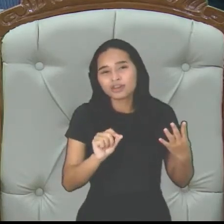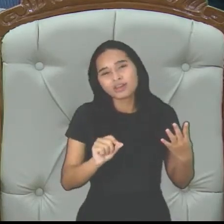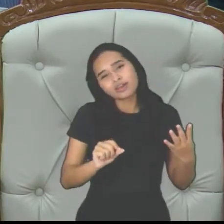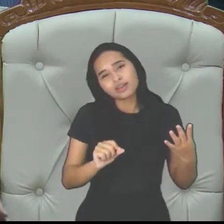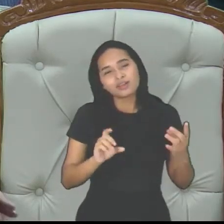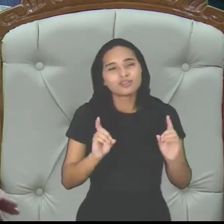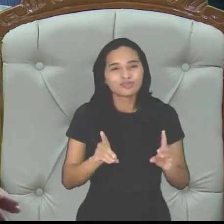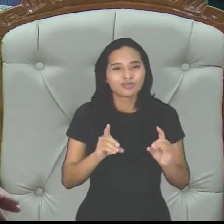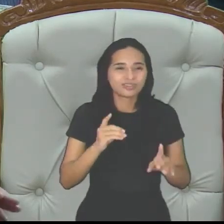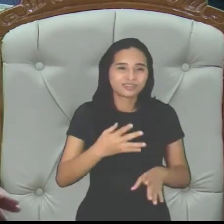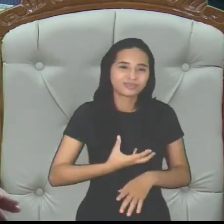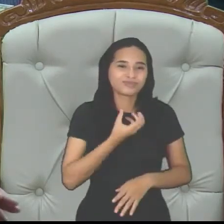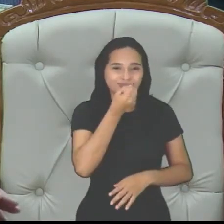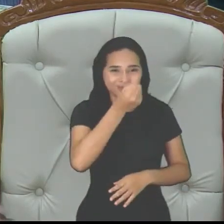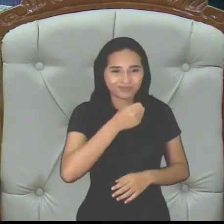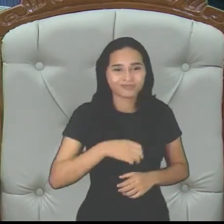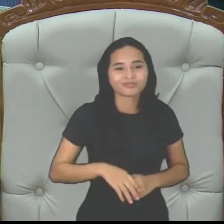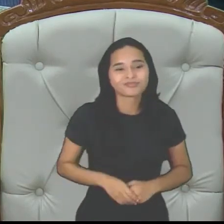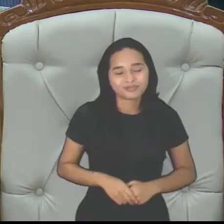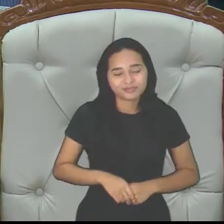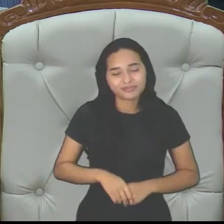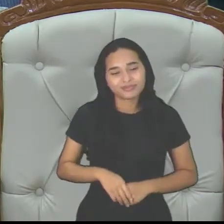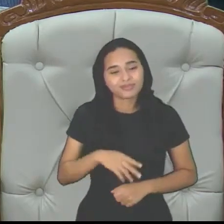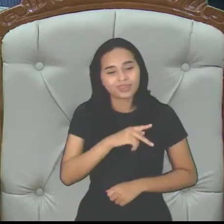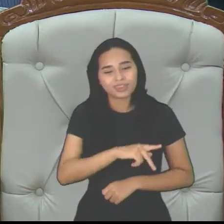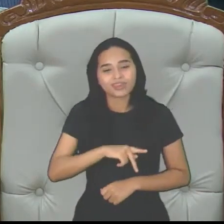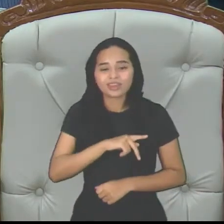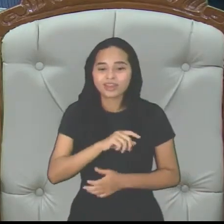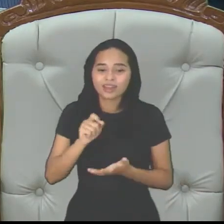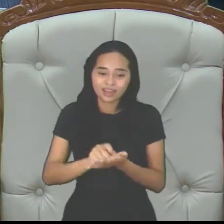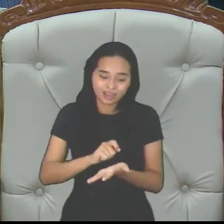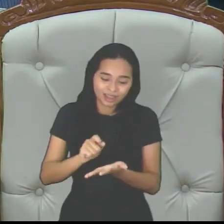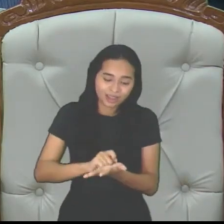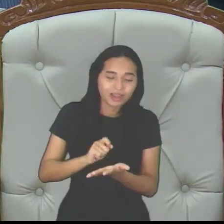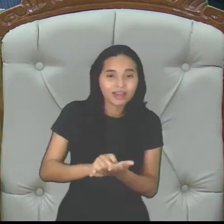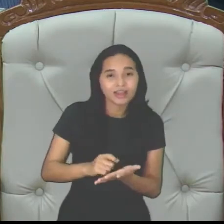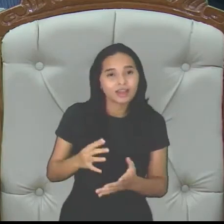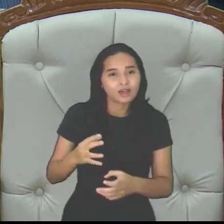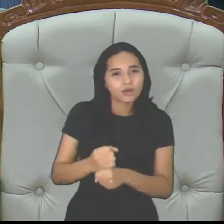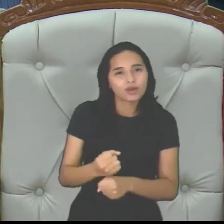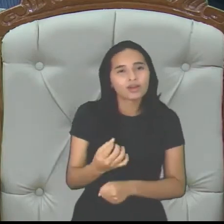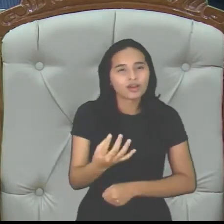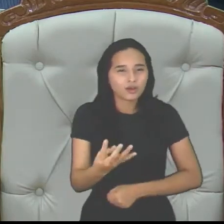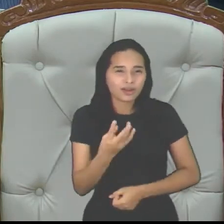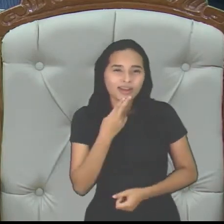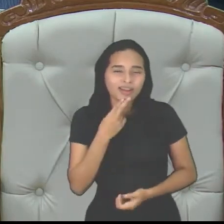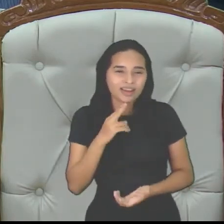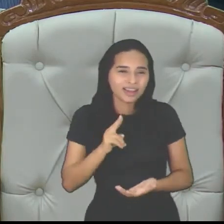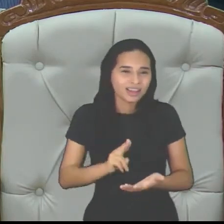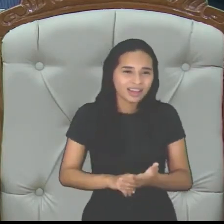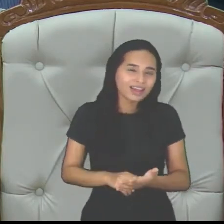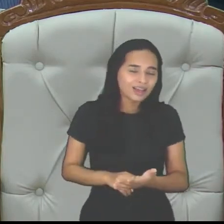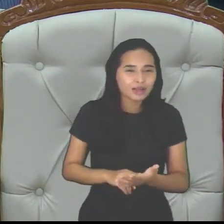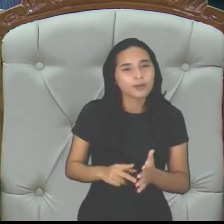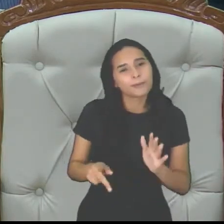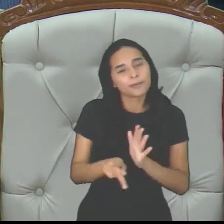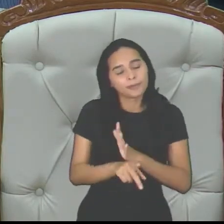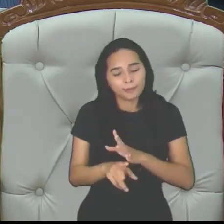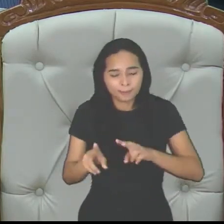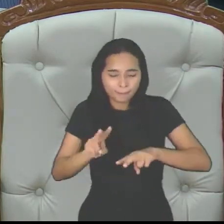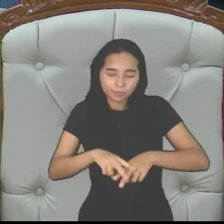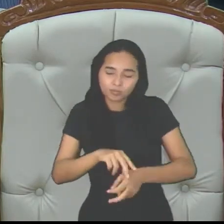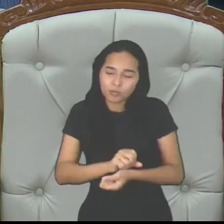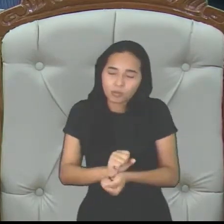salvação. Paulo escreve 4 cartas, chamadas cartas da prisão. Quando Paulo estava